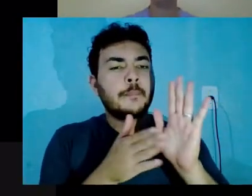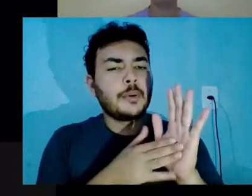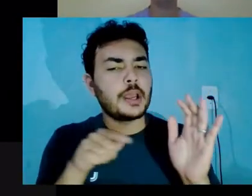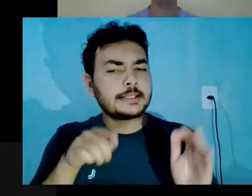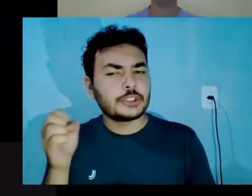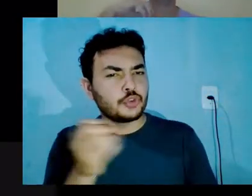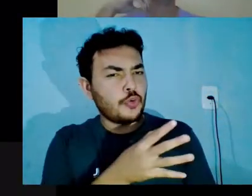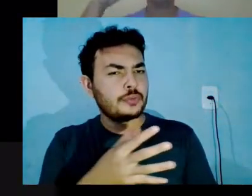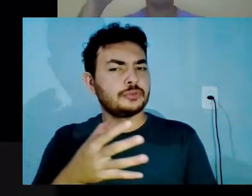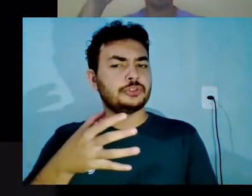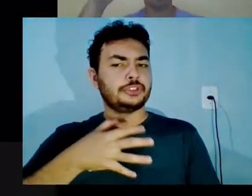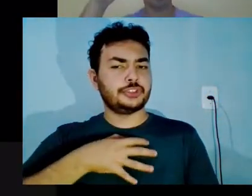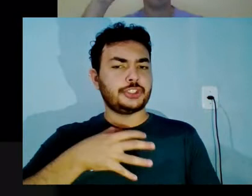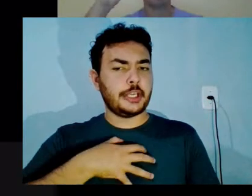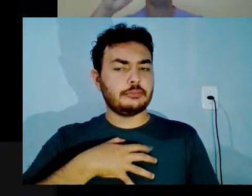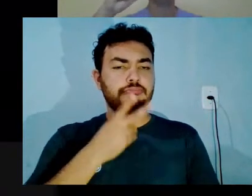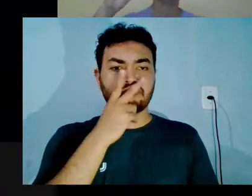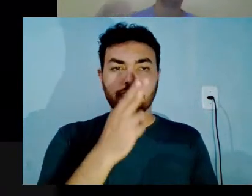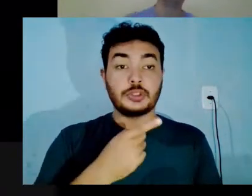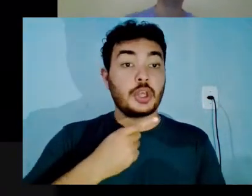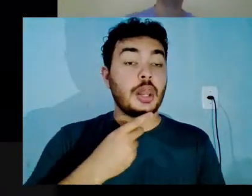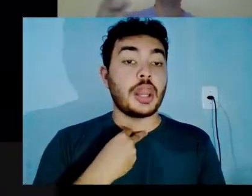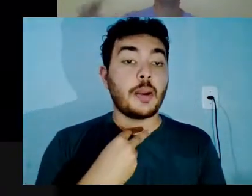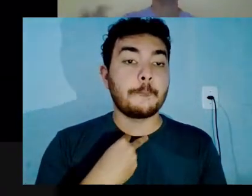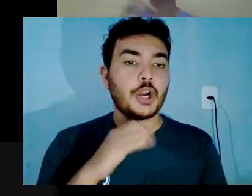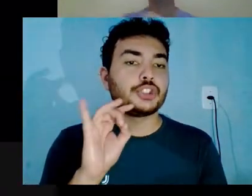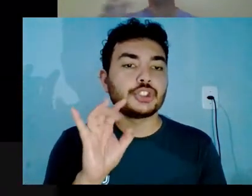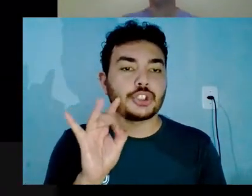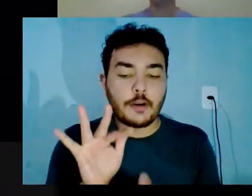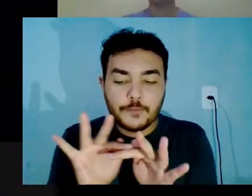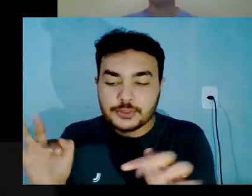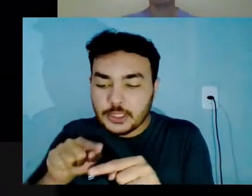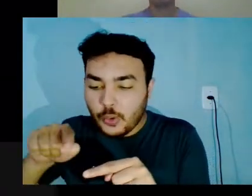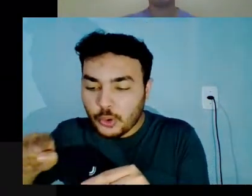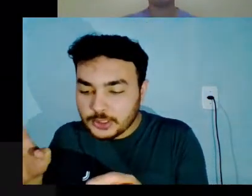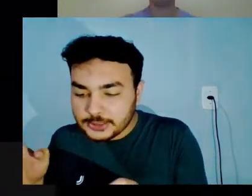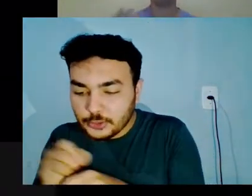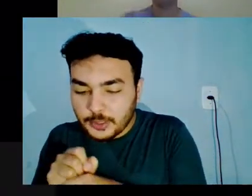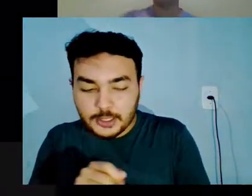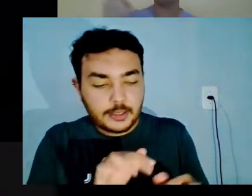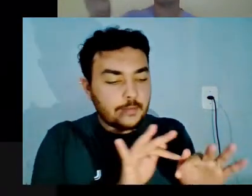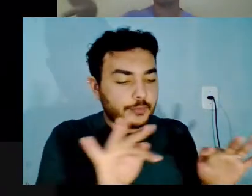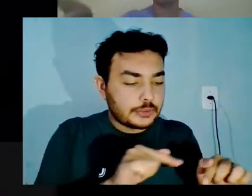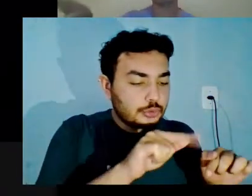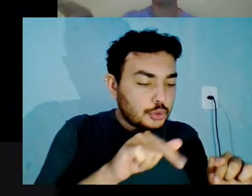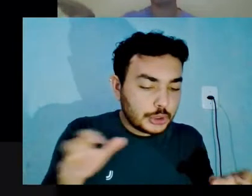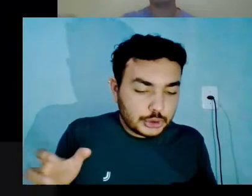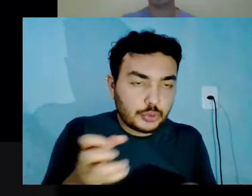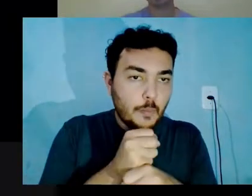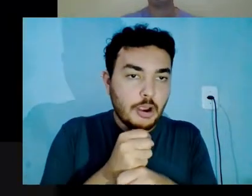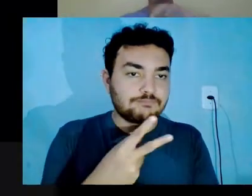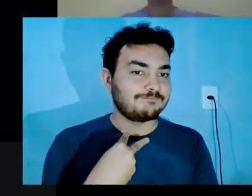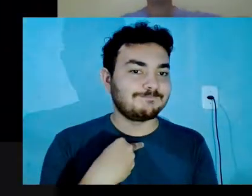novo modelo, eles não podem considerar apenas a soma das funções de onda separadas, como se eles estivessem isolados em